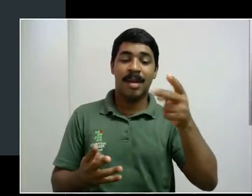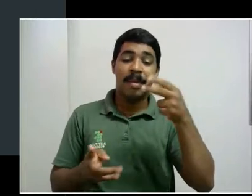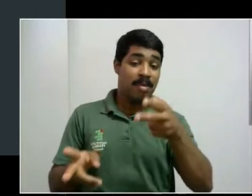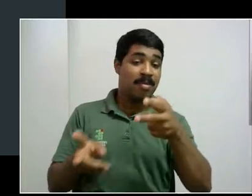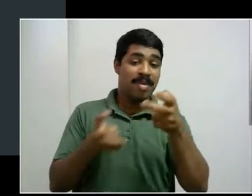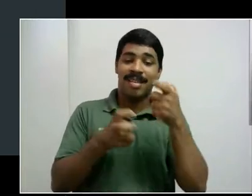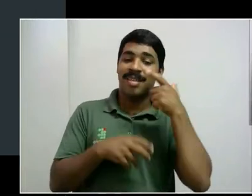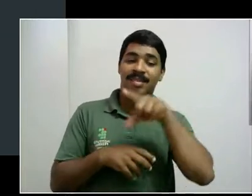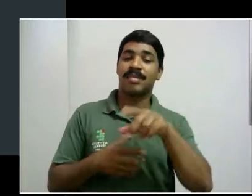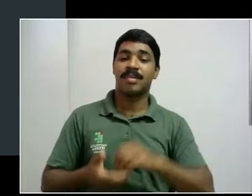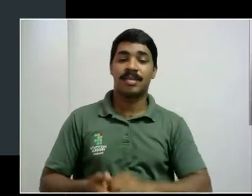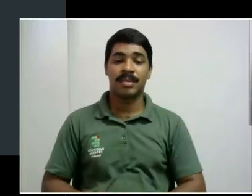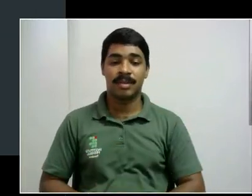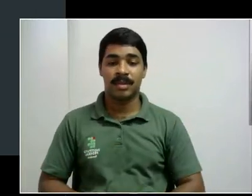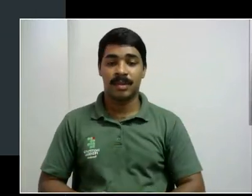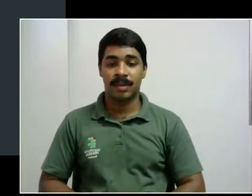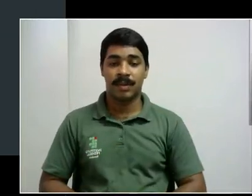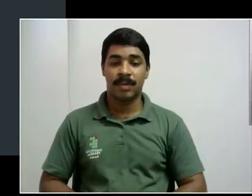Certo?